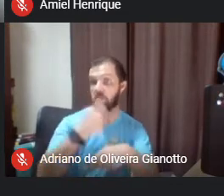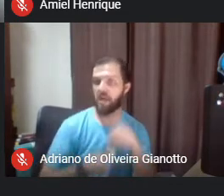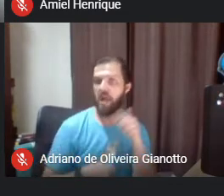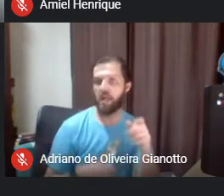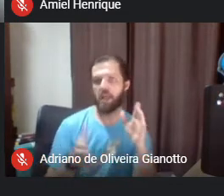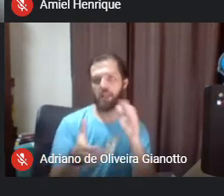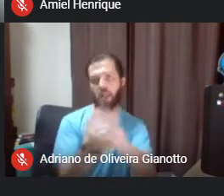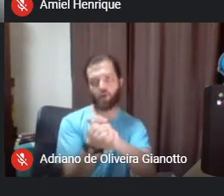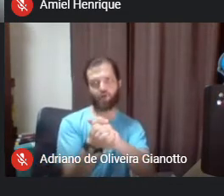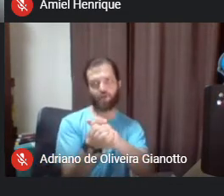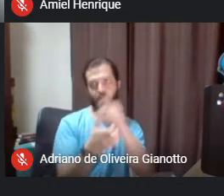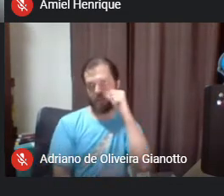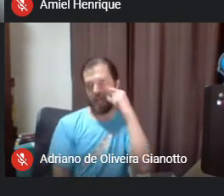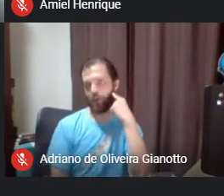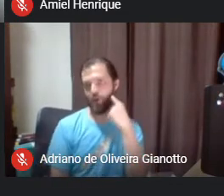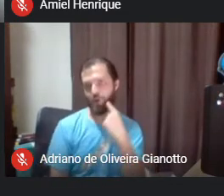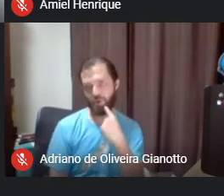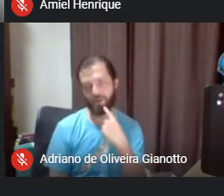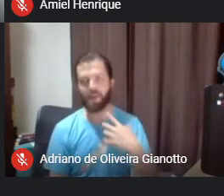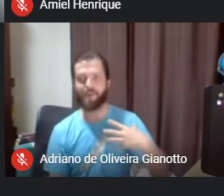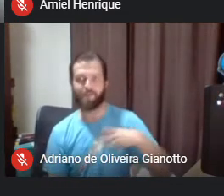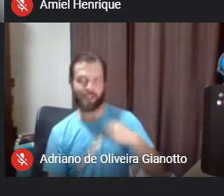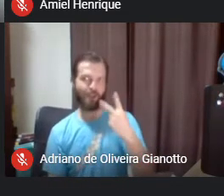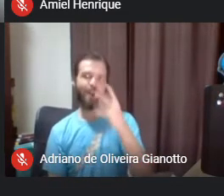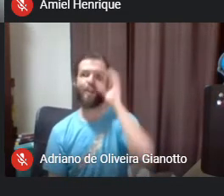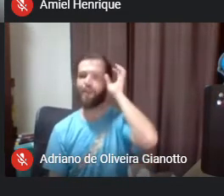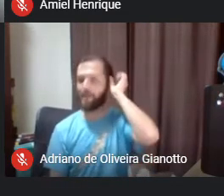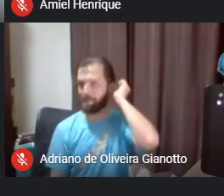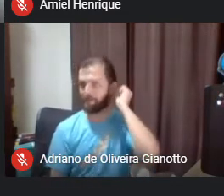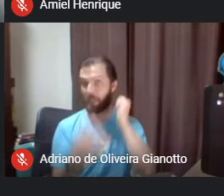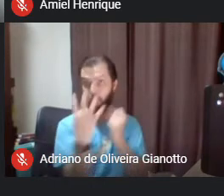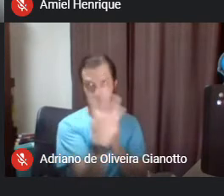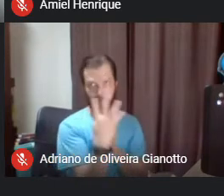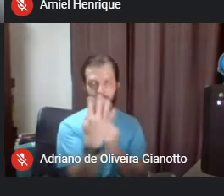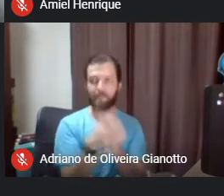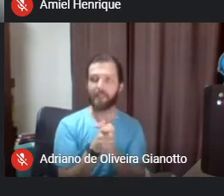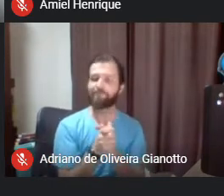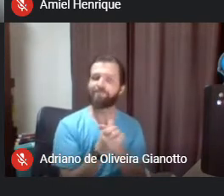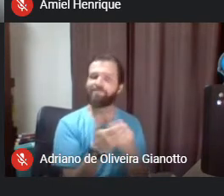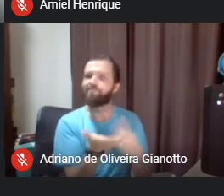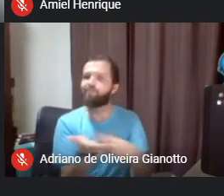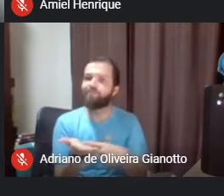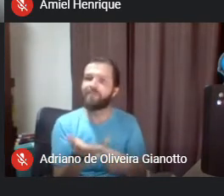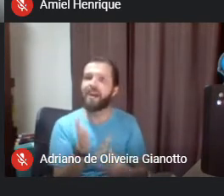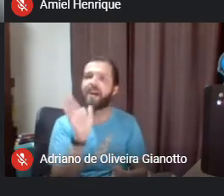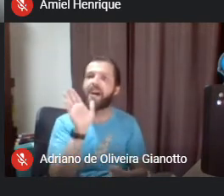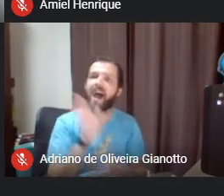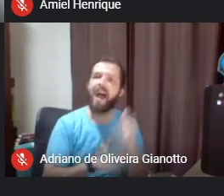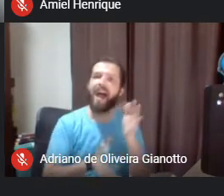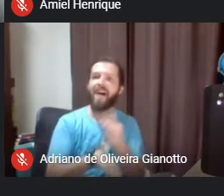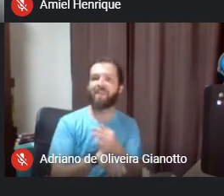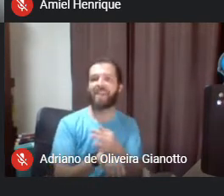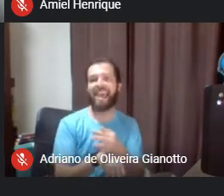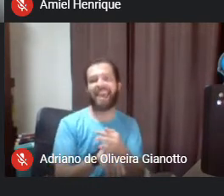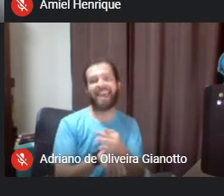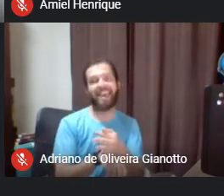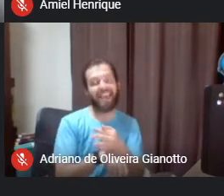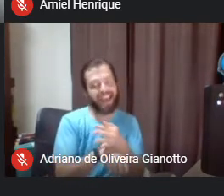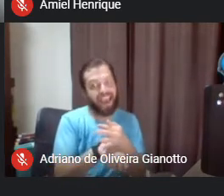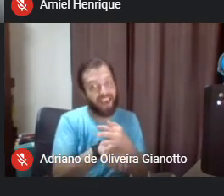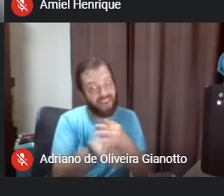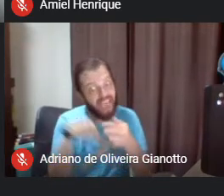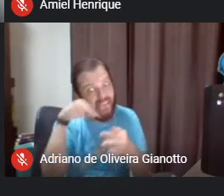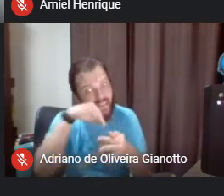tornou professor, trabalhava como administrativo numa empresa também, casou-se com uma surda, teve 2